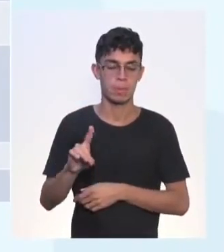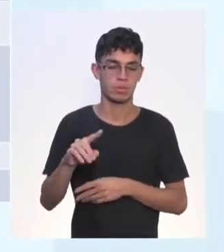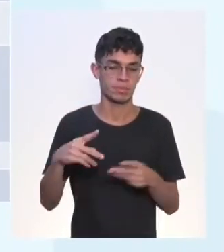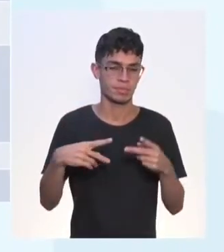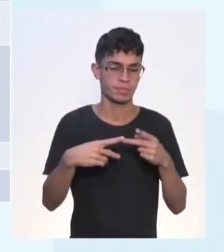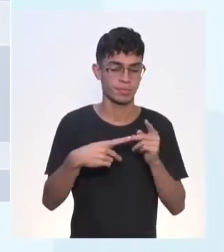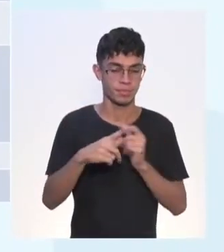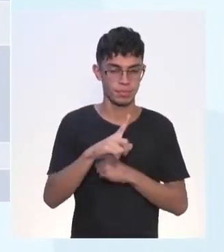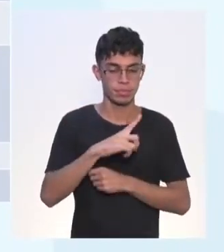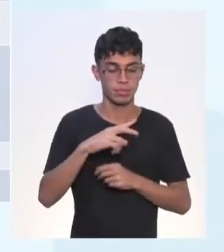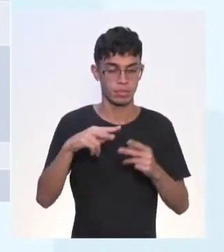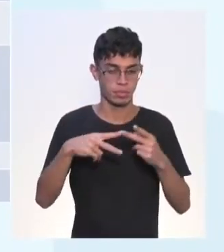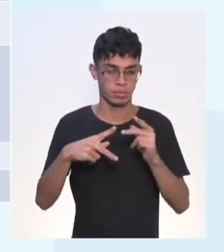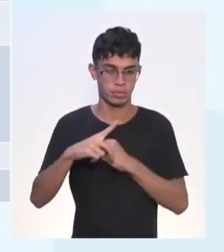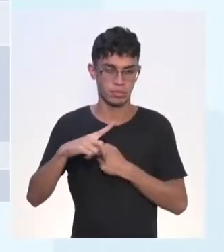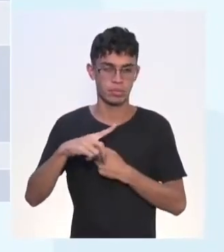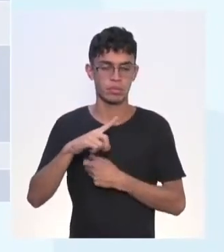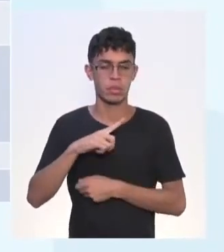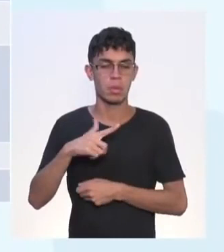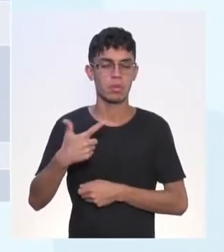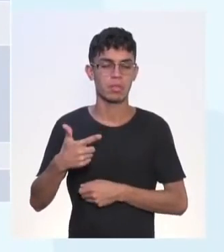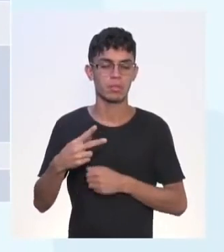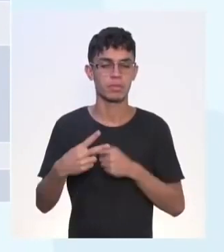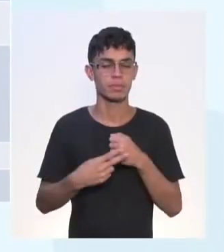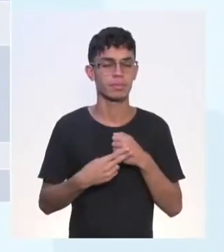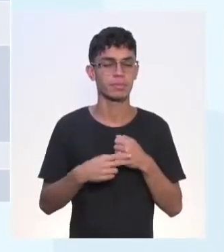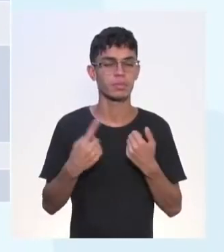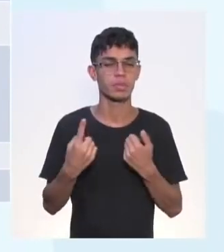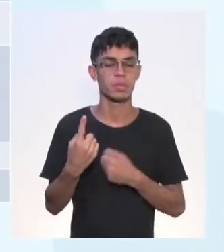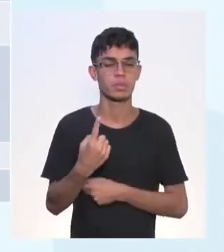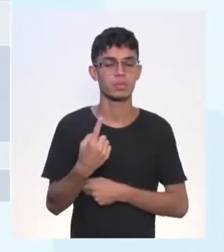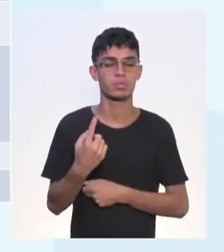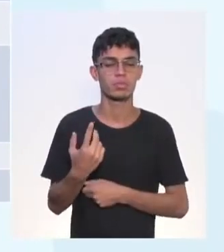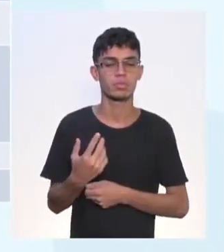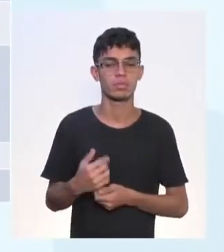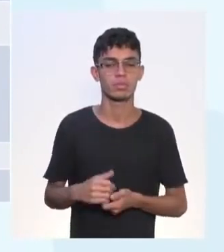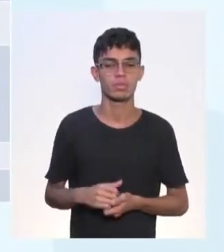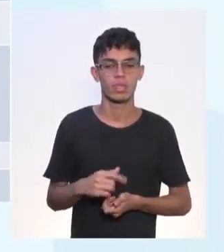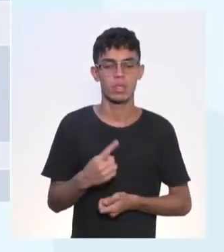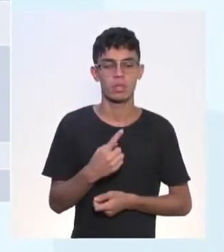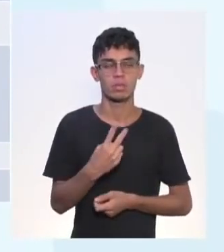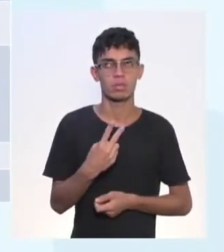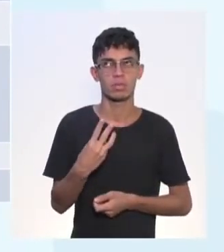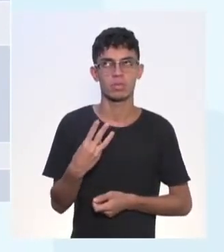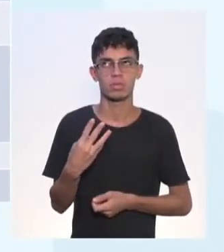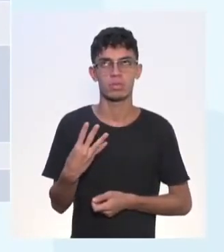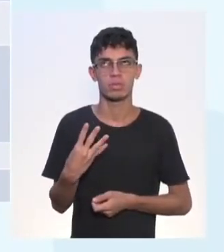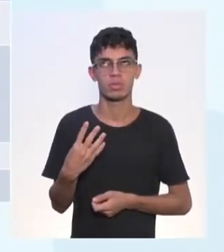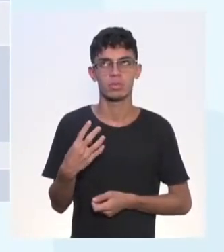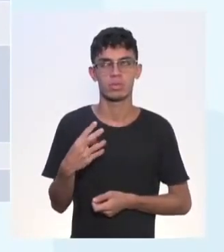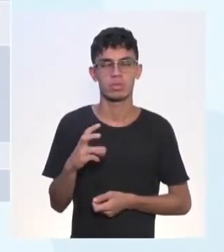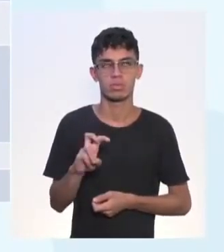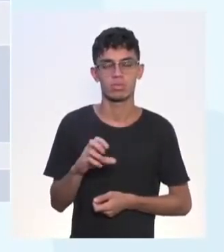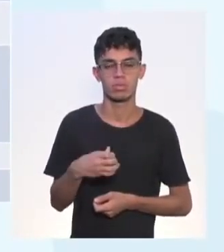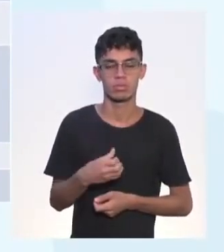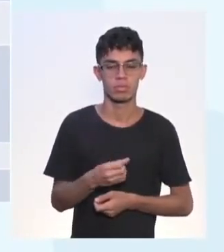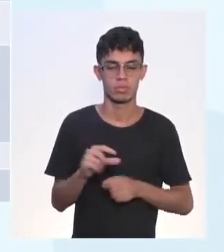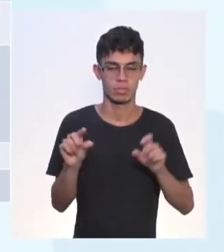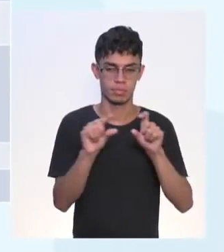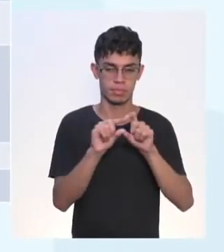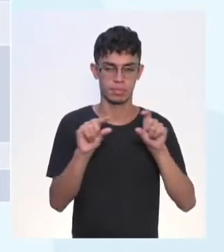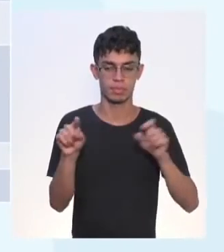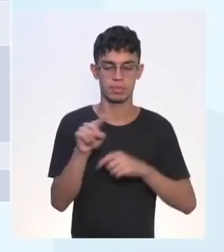é intransitivo. Você vai marcar na coluna. Então, 1, 2, 3, 4, 5, 6 frases para